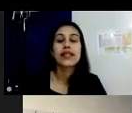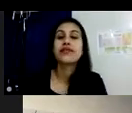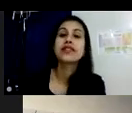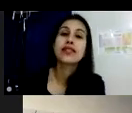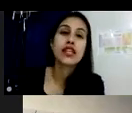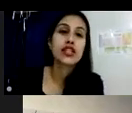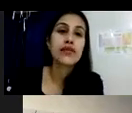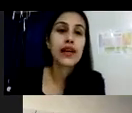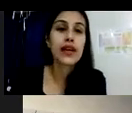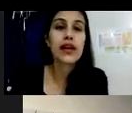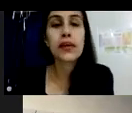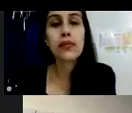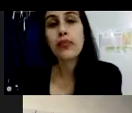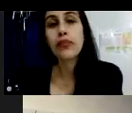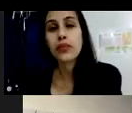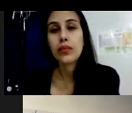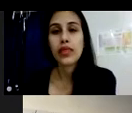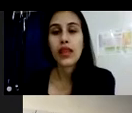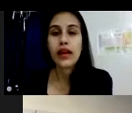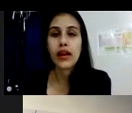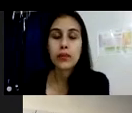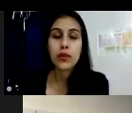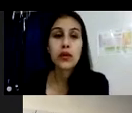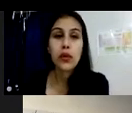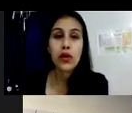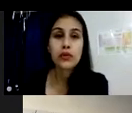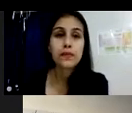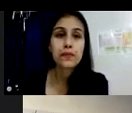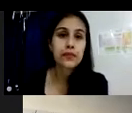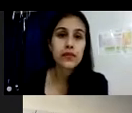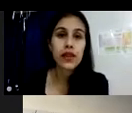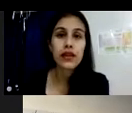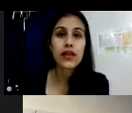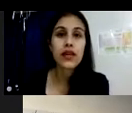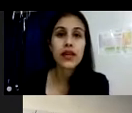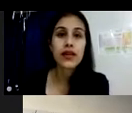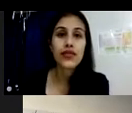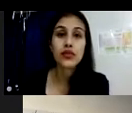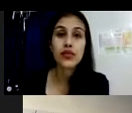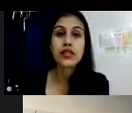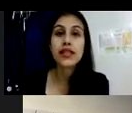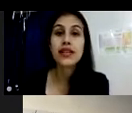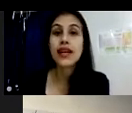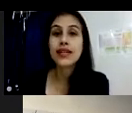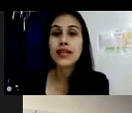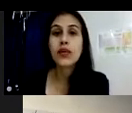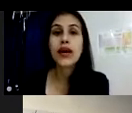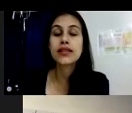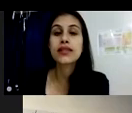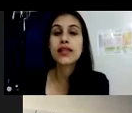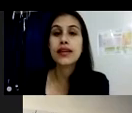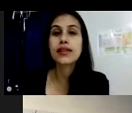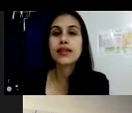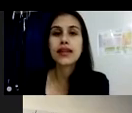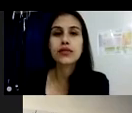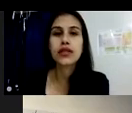Então, essa revista científica, ela publicou que fatores que desencadeiam